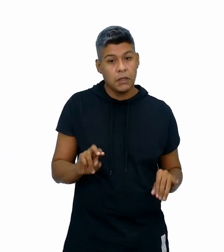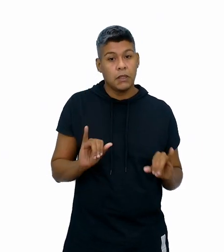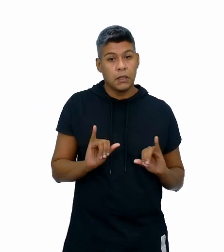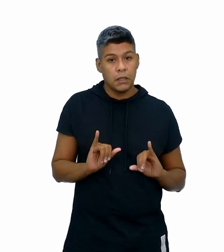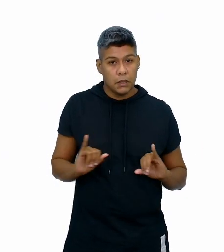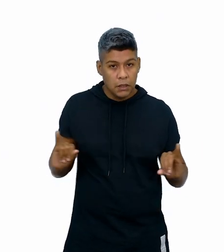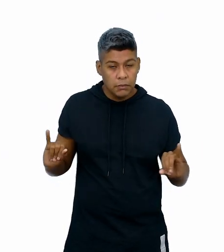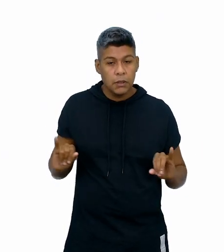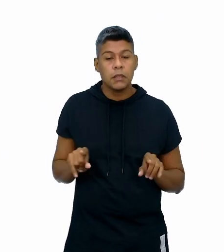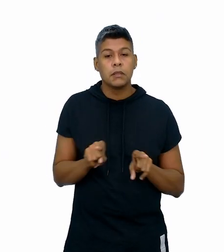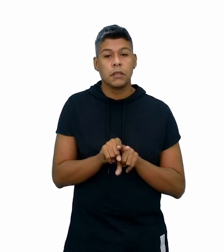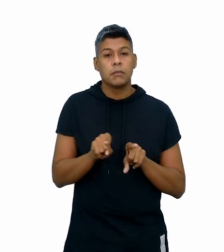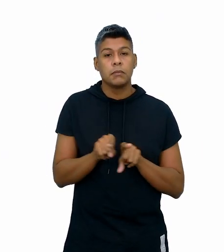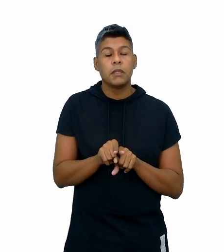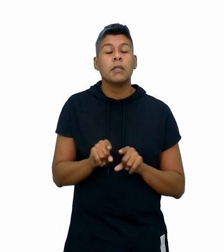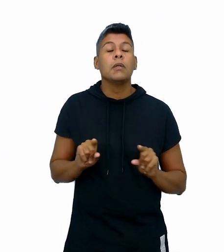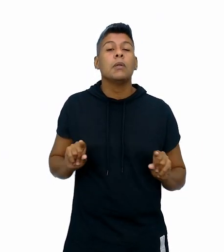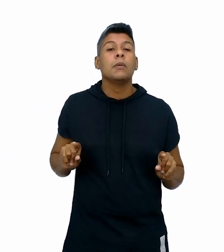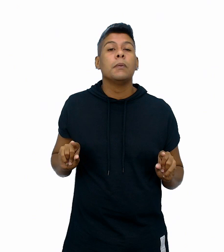campanha, e também